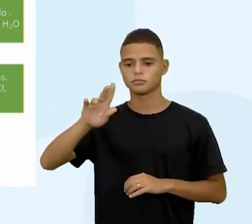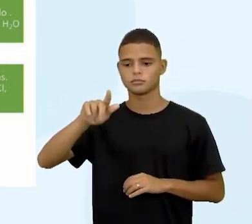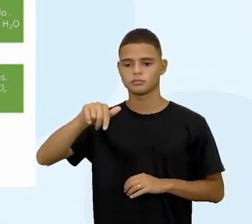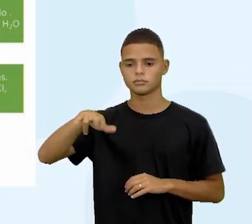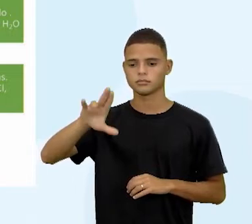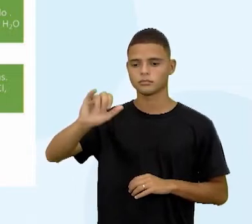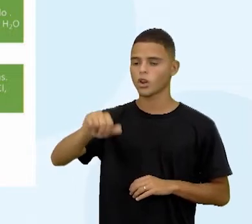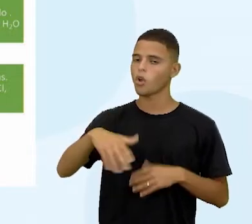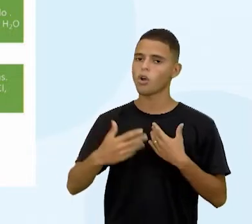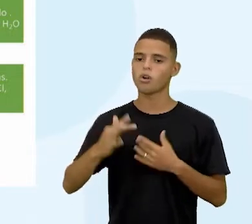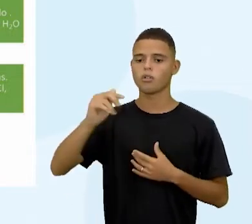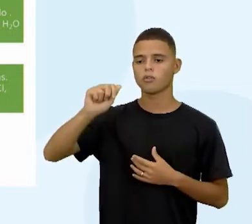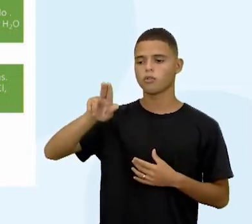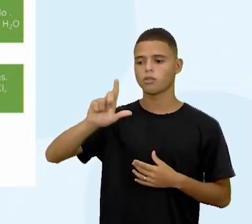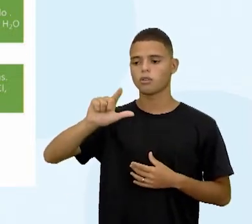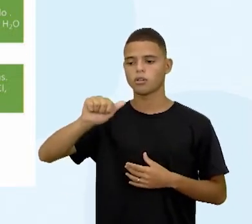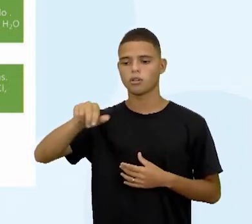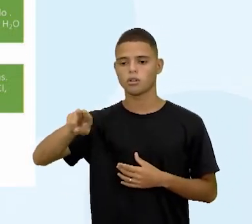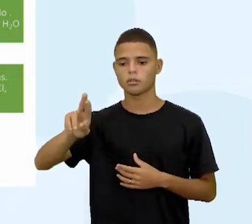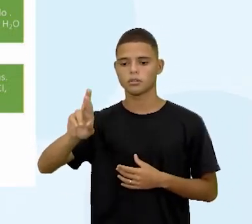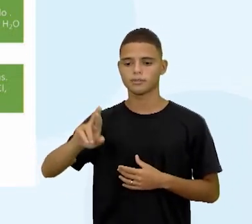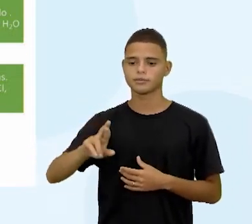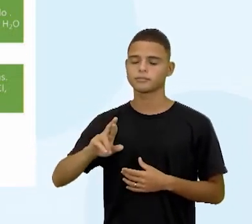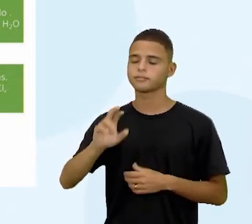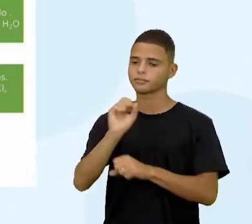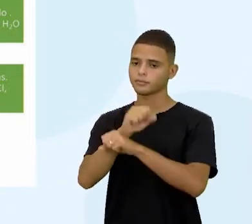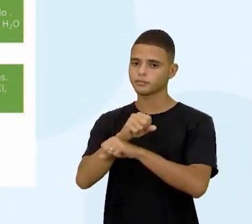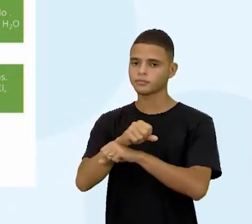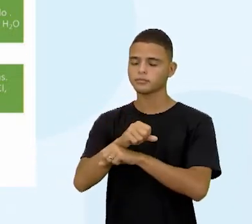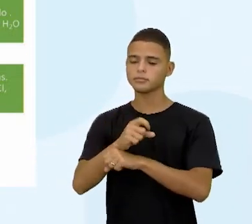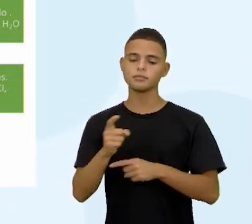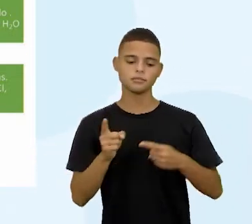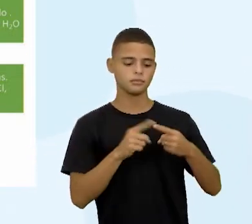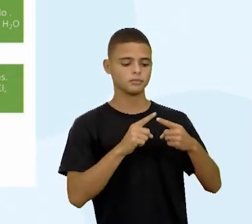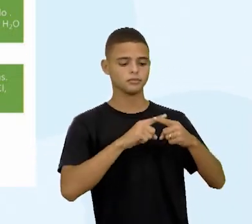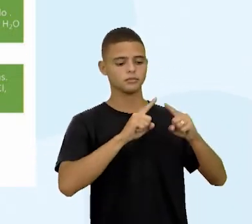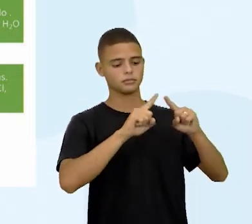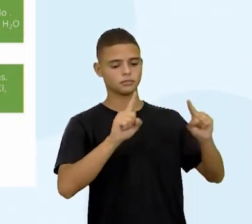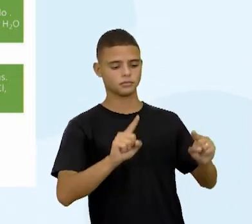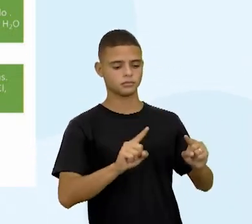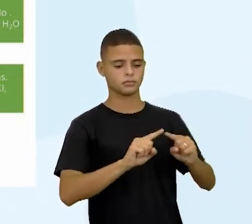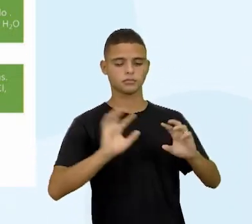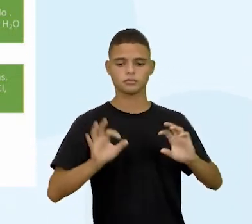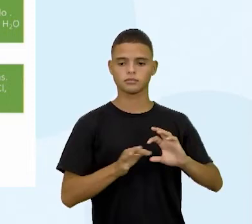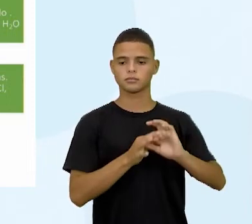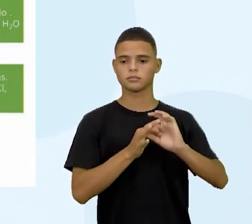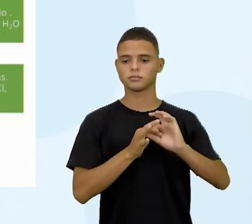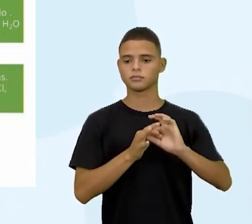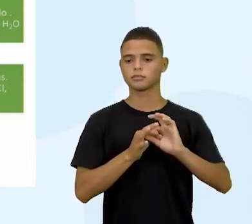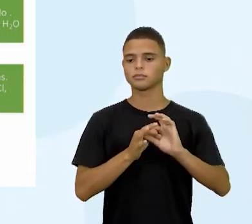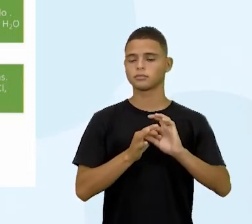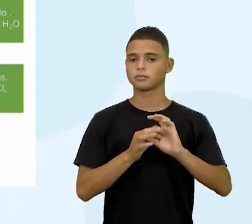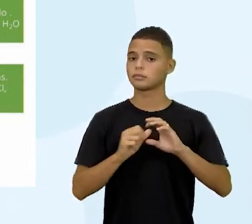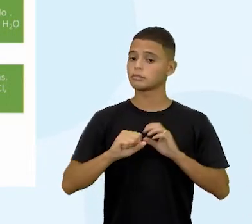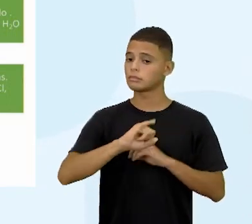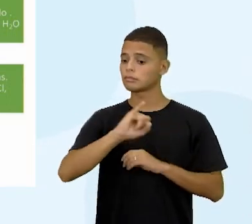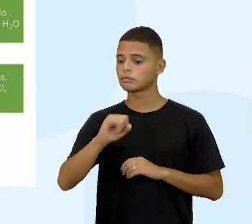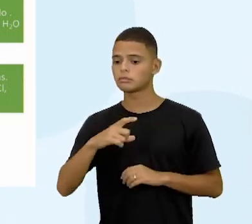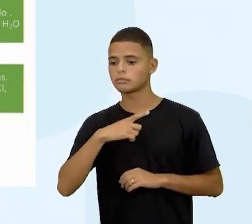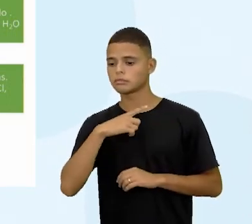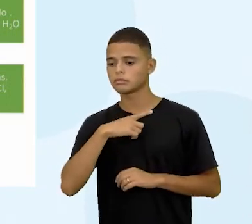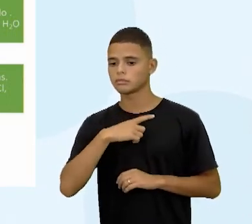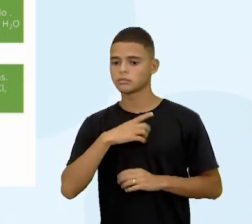flúor. Aí, se for sim, você vai para o primeiro quadradinho, ligação de hidrogênio. Então, na verdade, se tiver